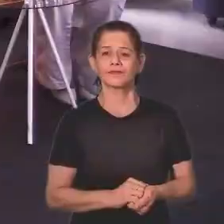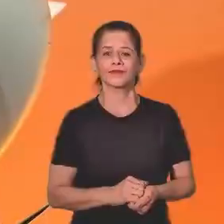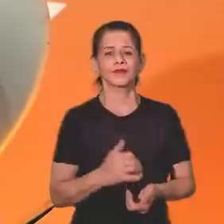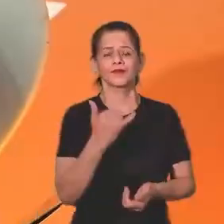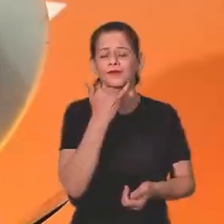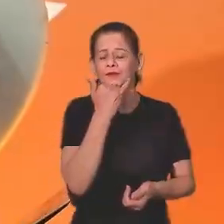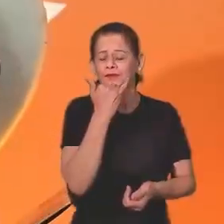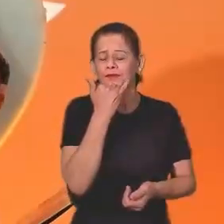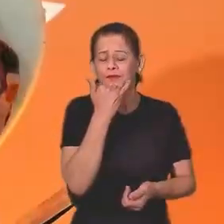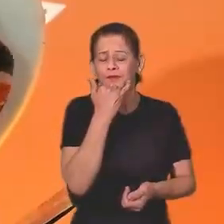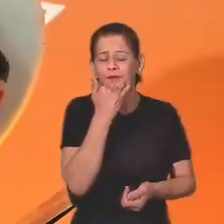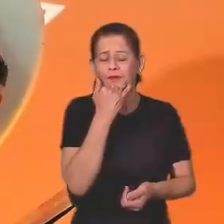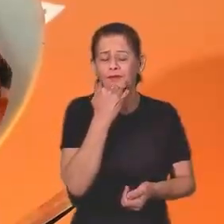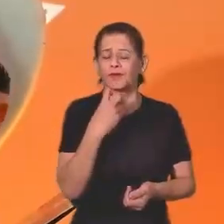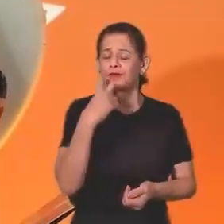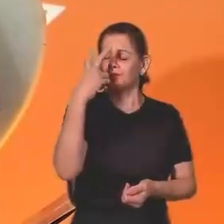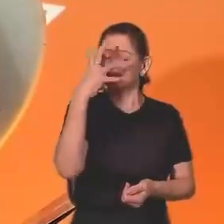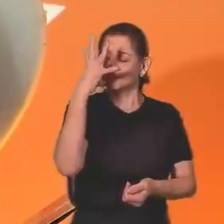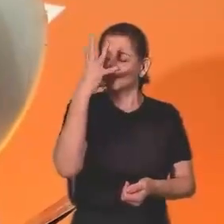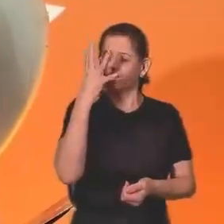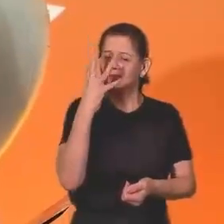Desculpem a emoção, mas